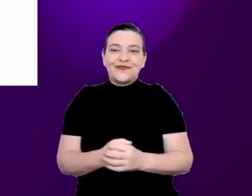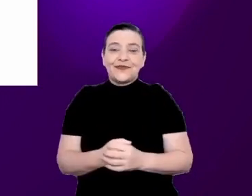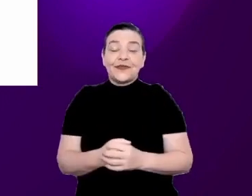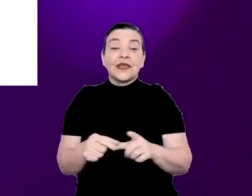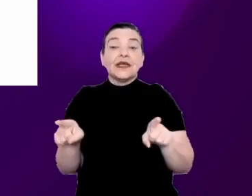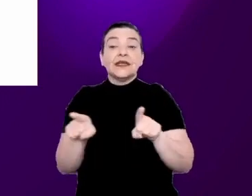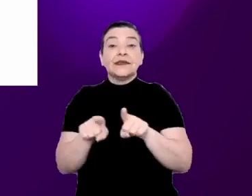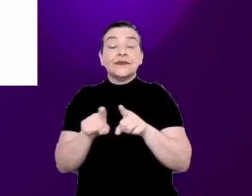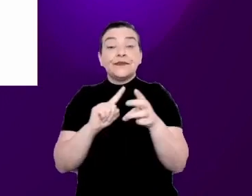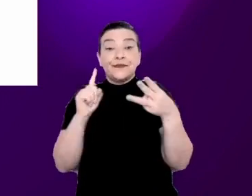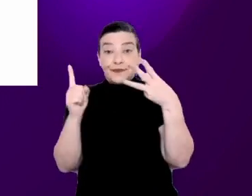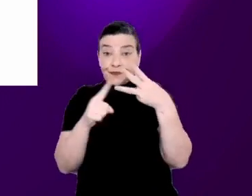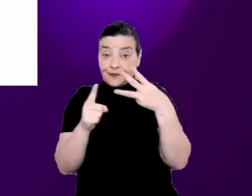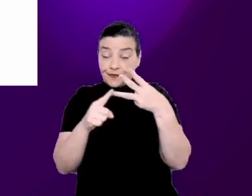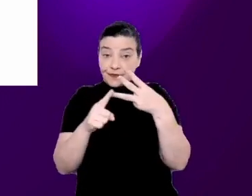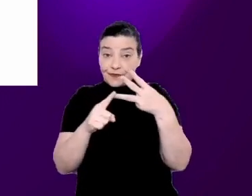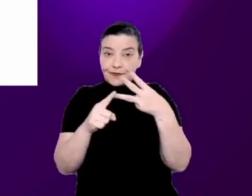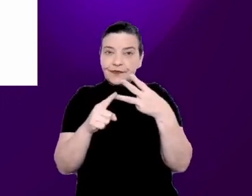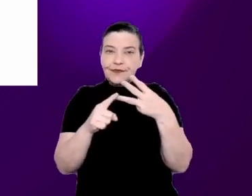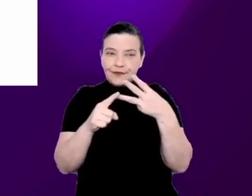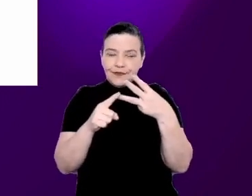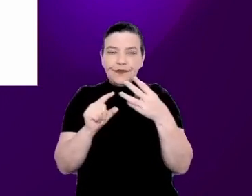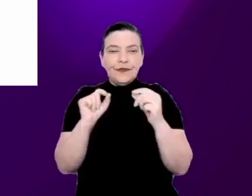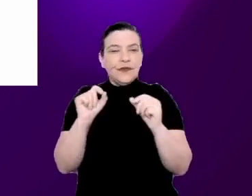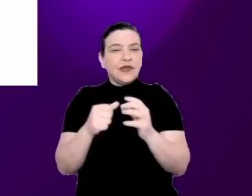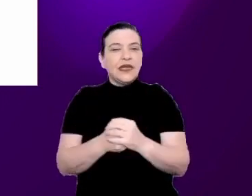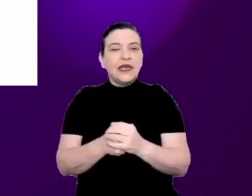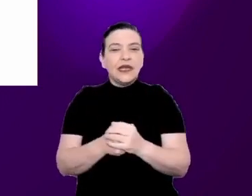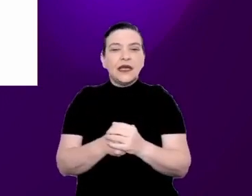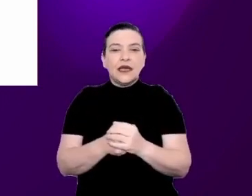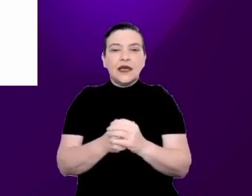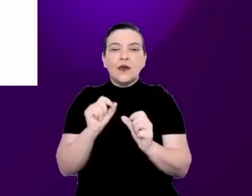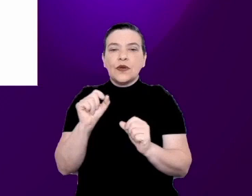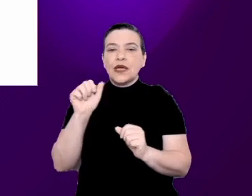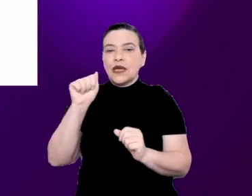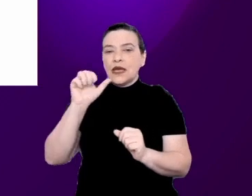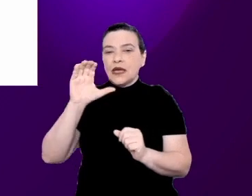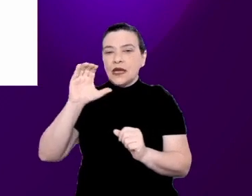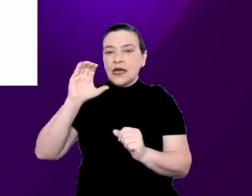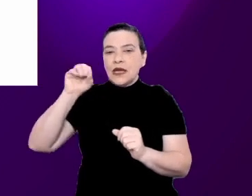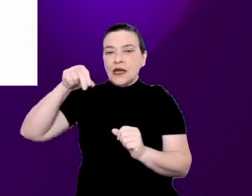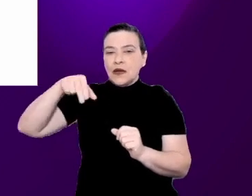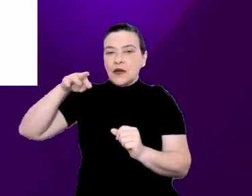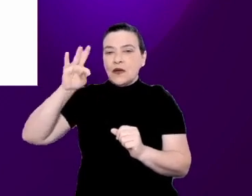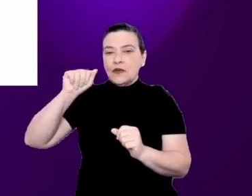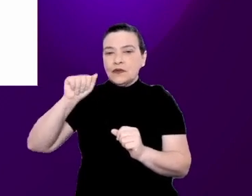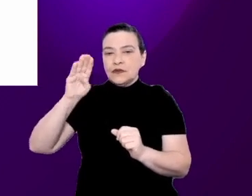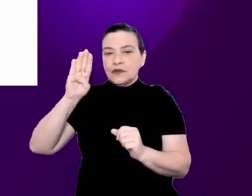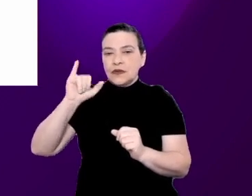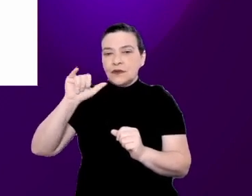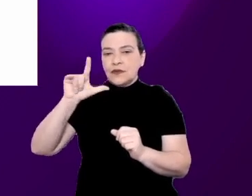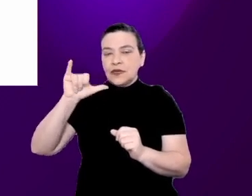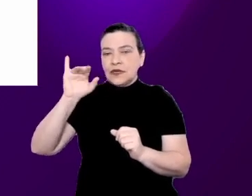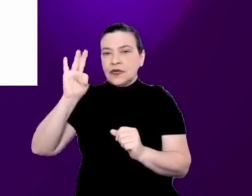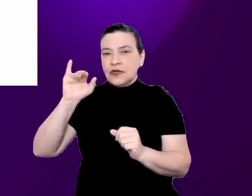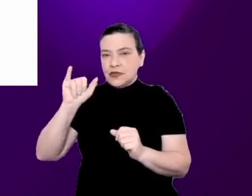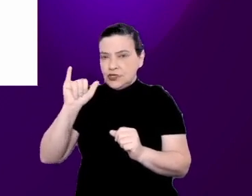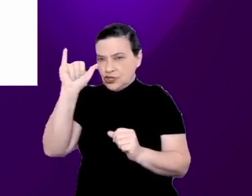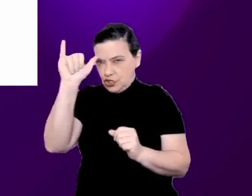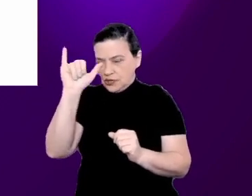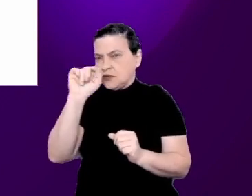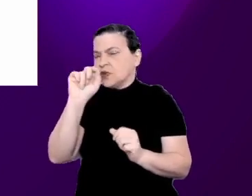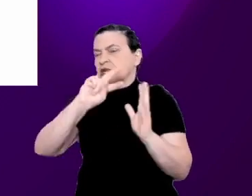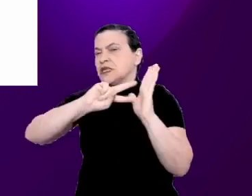terceiro pilar que eu destaco aqui é o accountability, né? Então, como esse processo vai ser